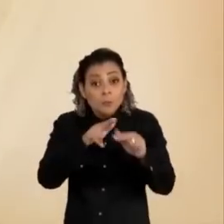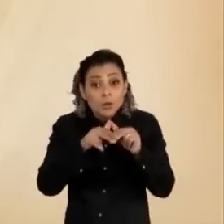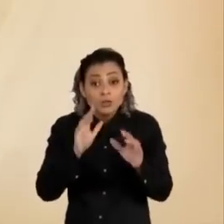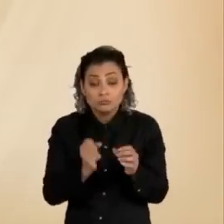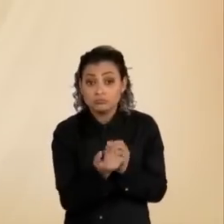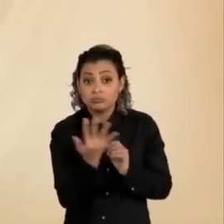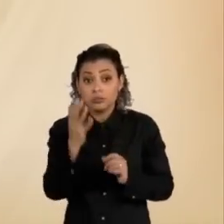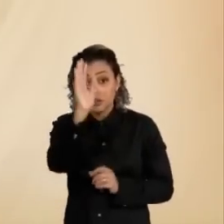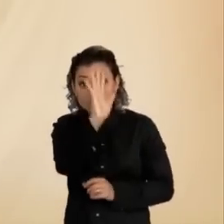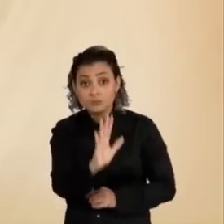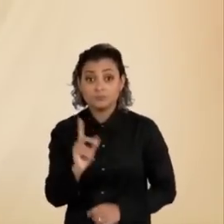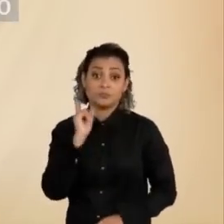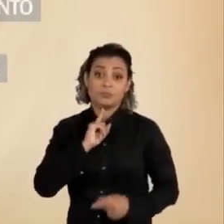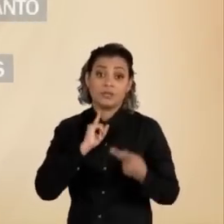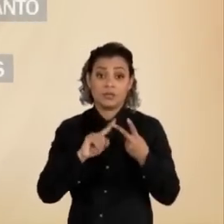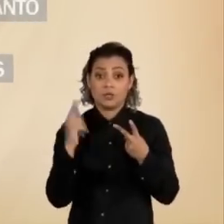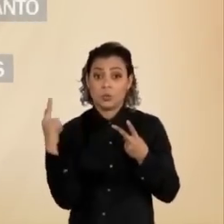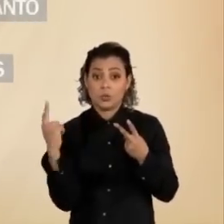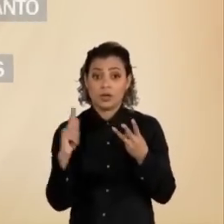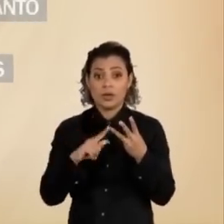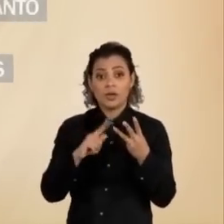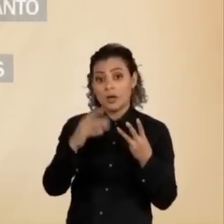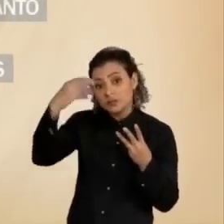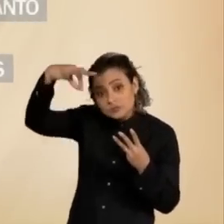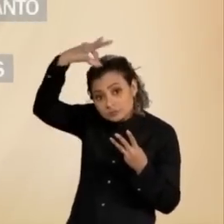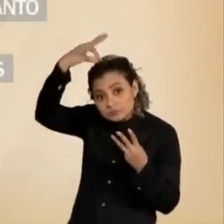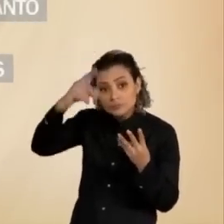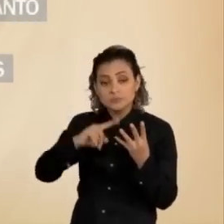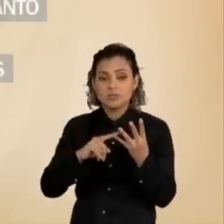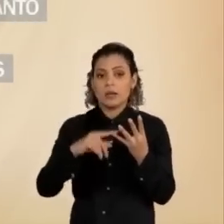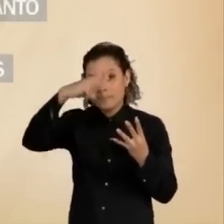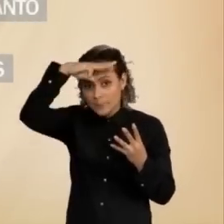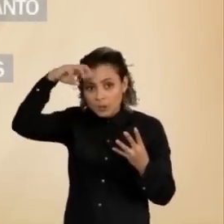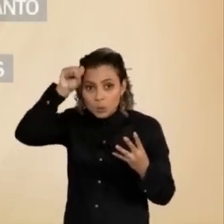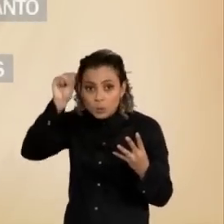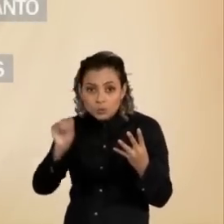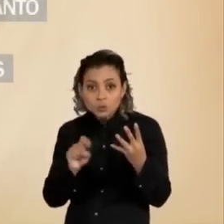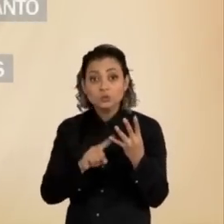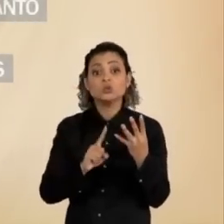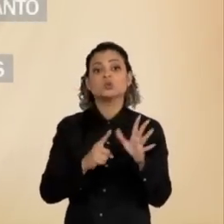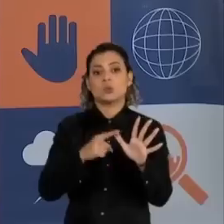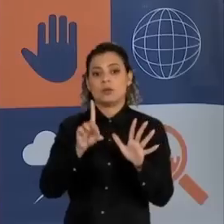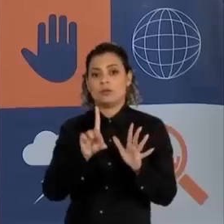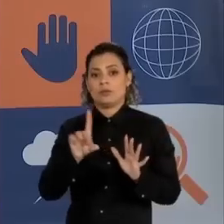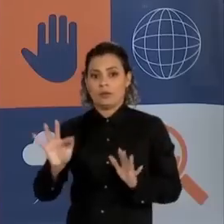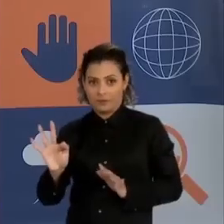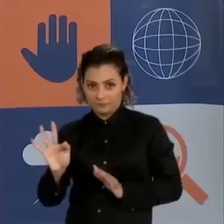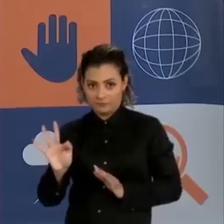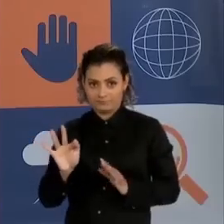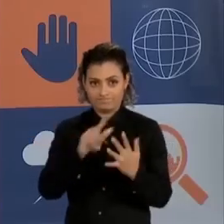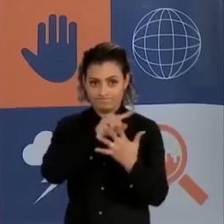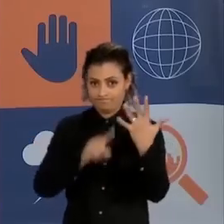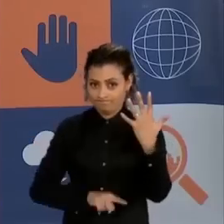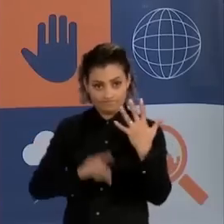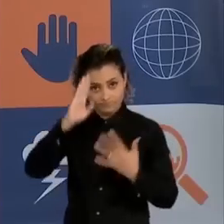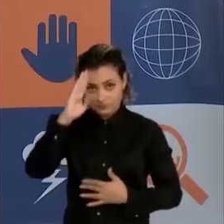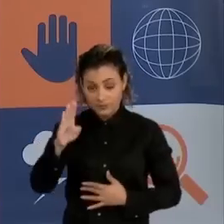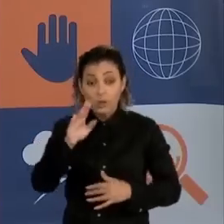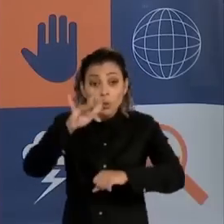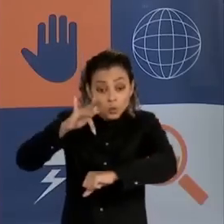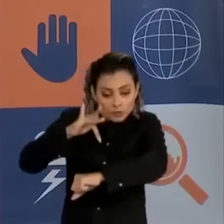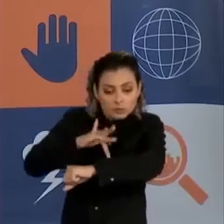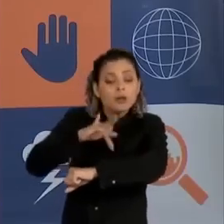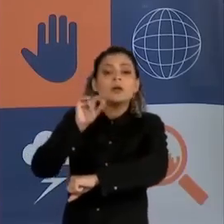incidência da doença são Minas Gerais, Goiás, Espírito Santo, Mato Grosso do Sul e Distrito Federal. A dengue é uma doença